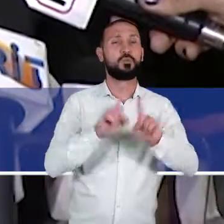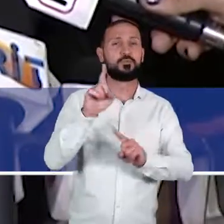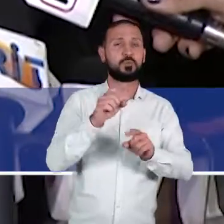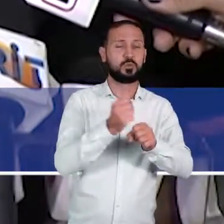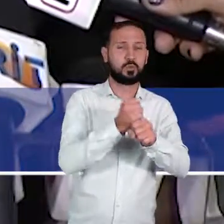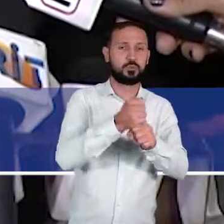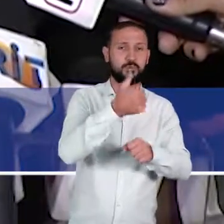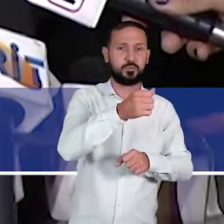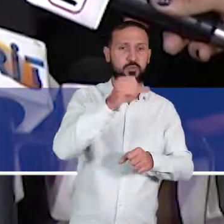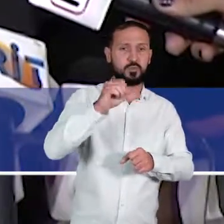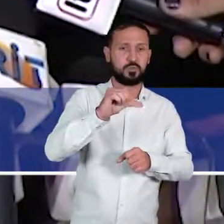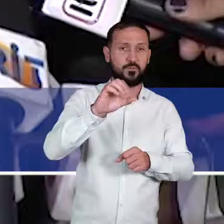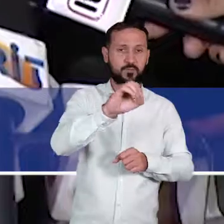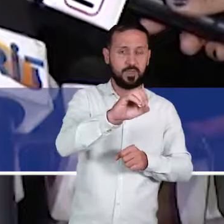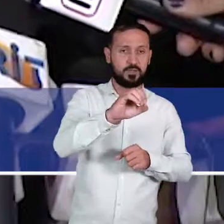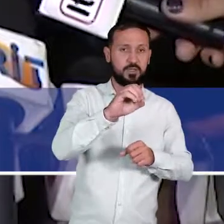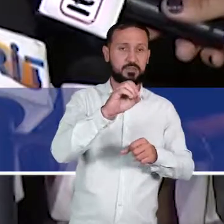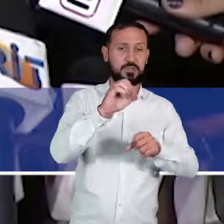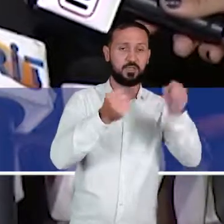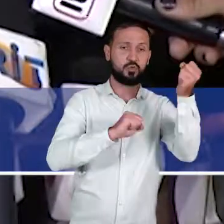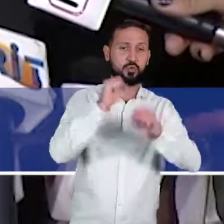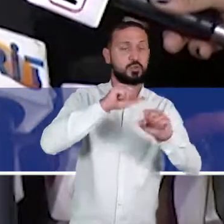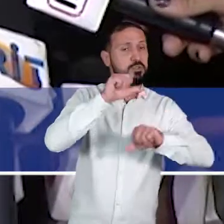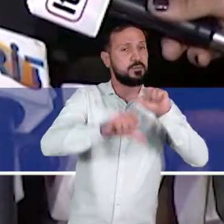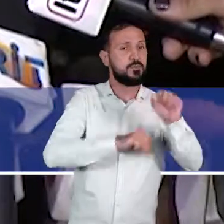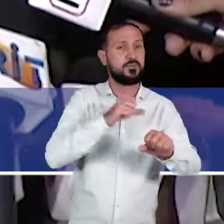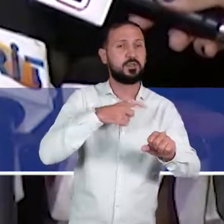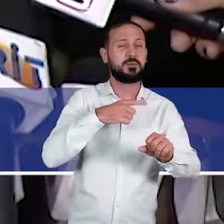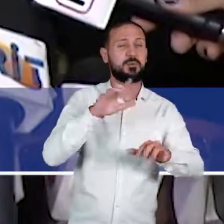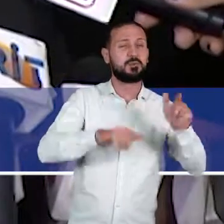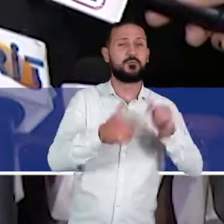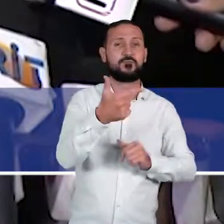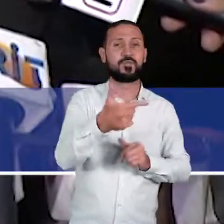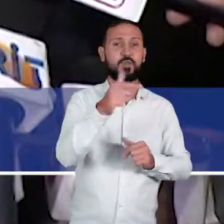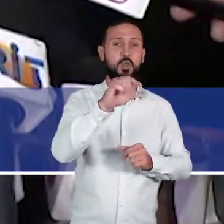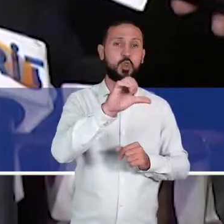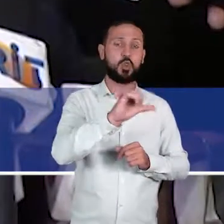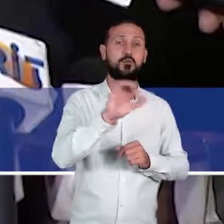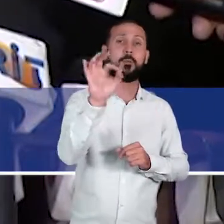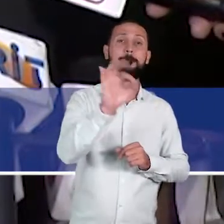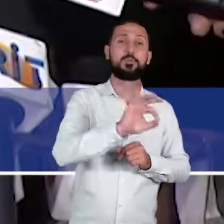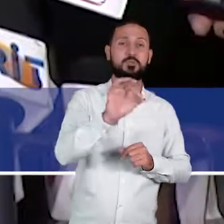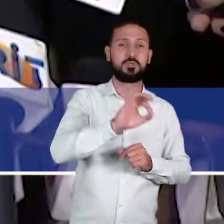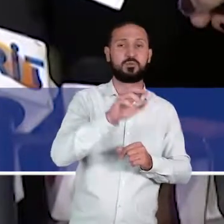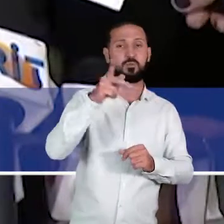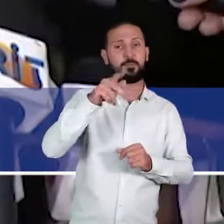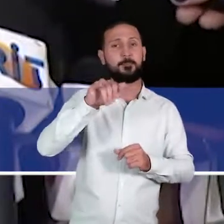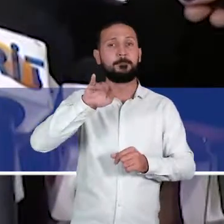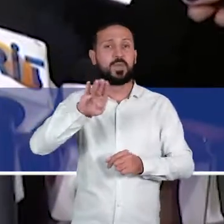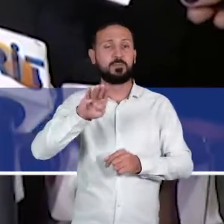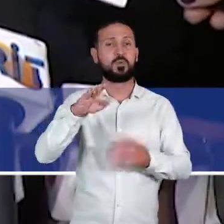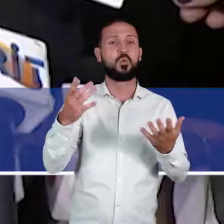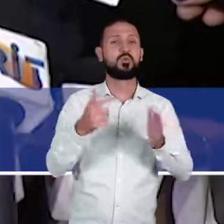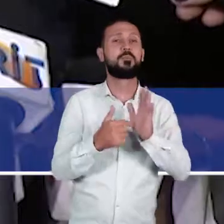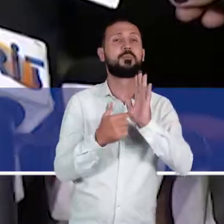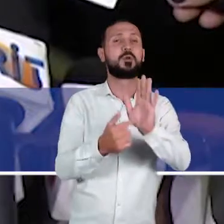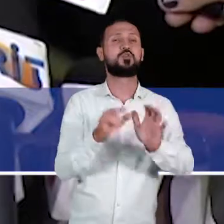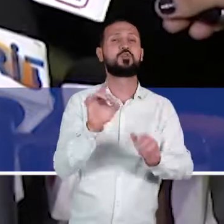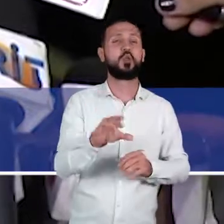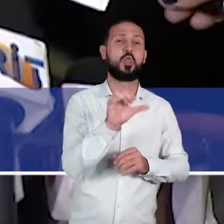de 90, a indústria de transformação chegou a representar 29% do PIB nacional. Hoje